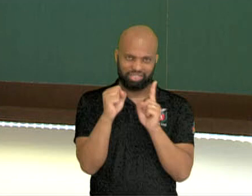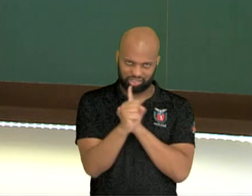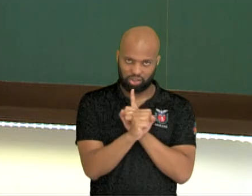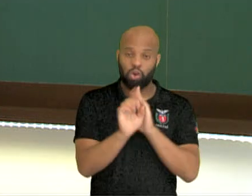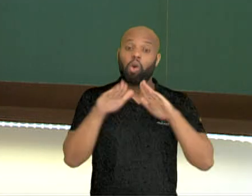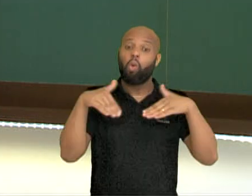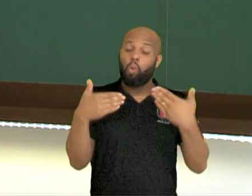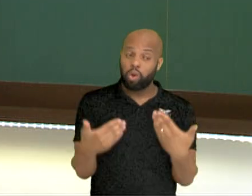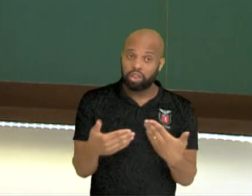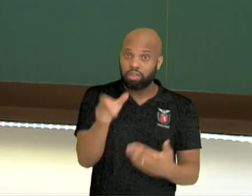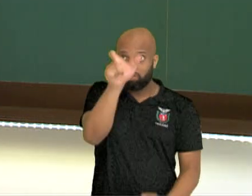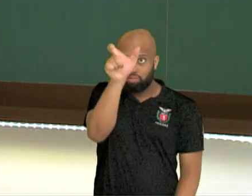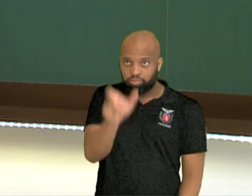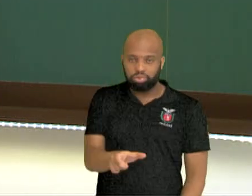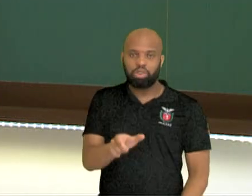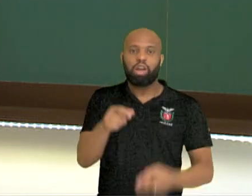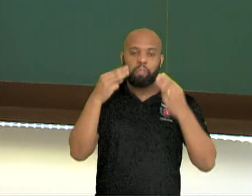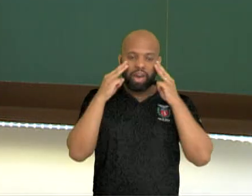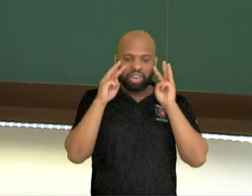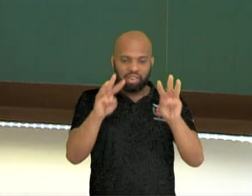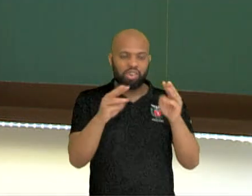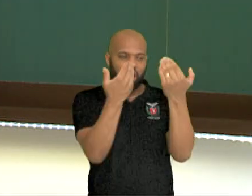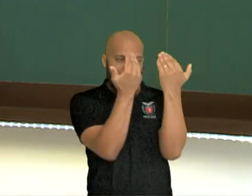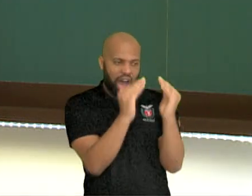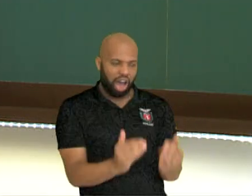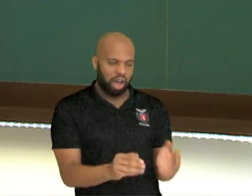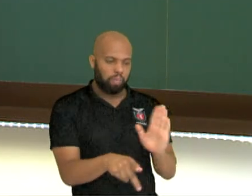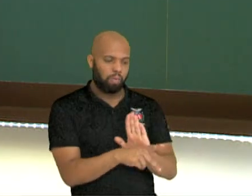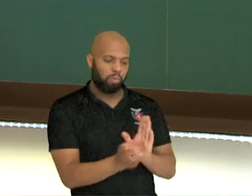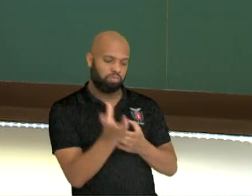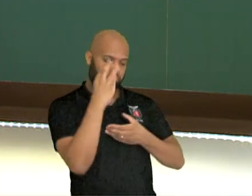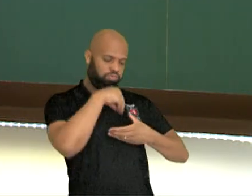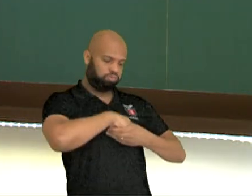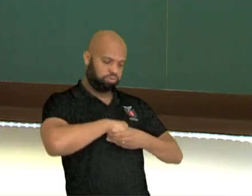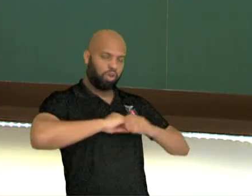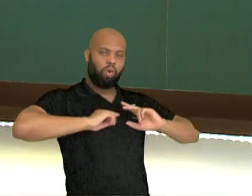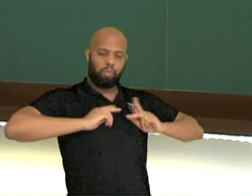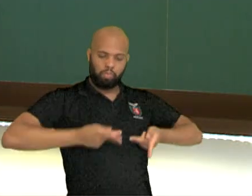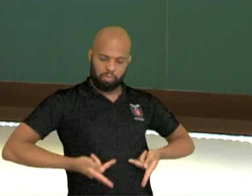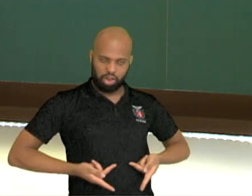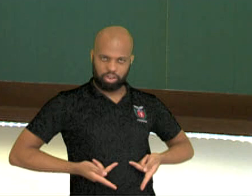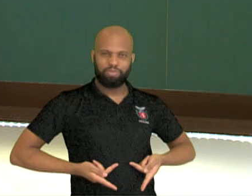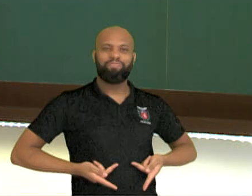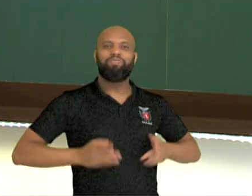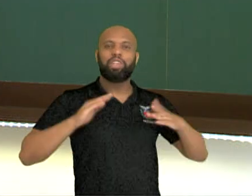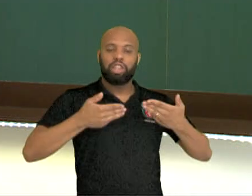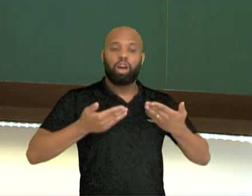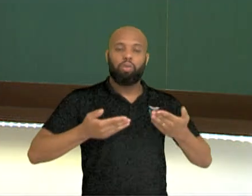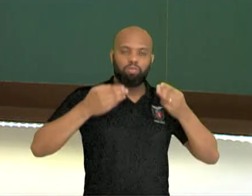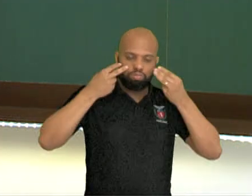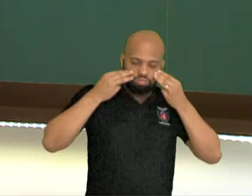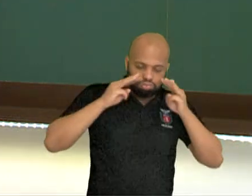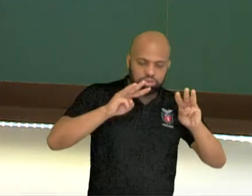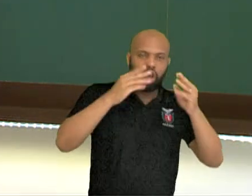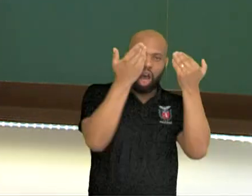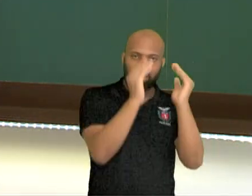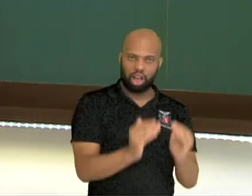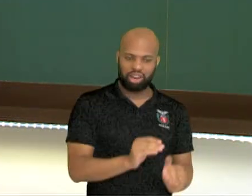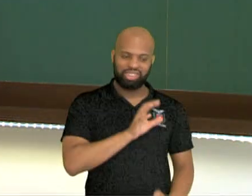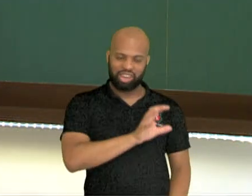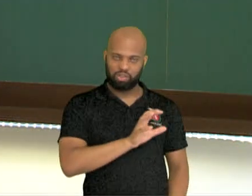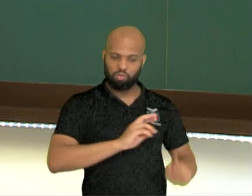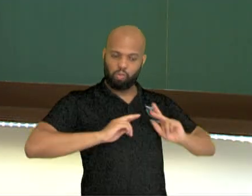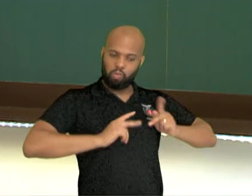Maquiavel produz análise a partir da natureza dos homens. Maquiavel vai analisar a natureza dos homens, não a partir da natureza de